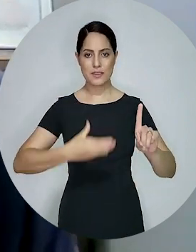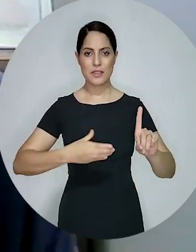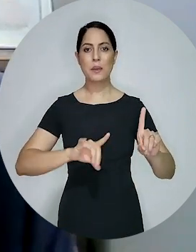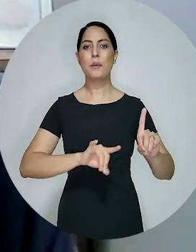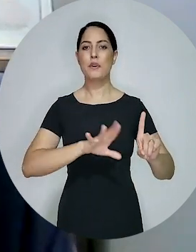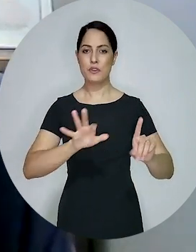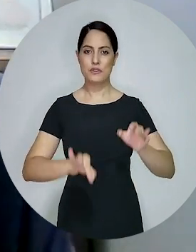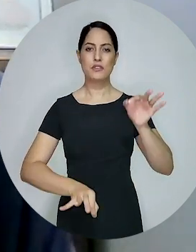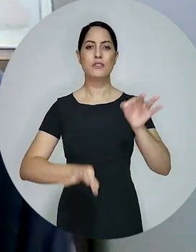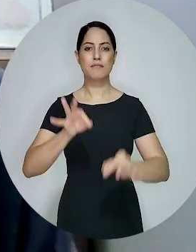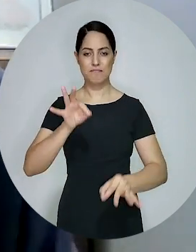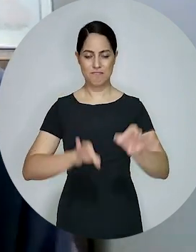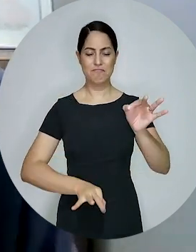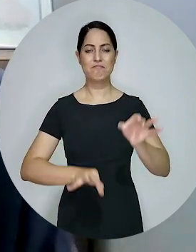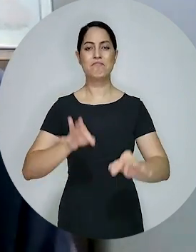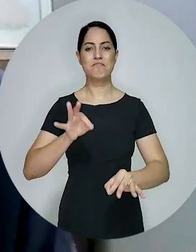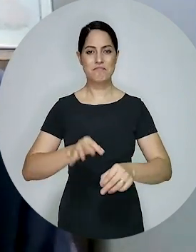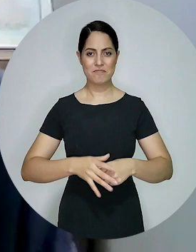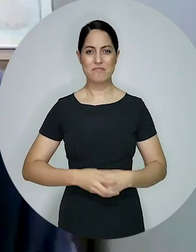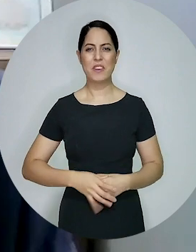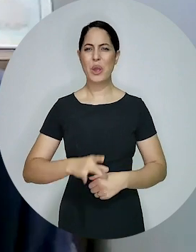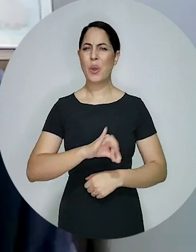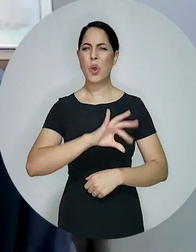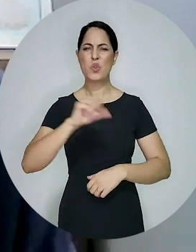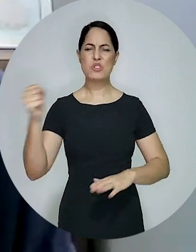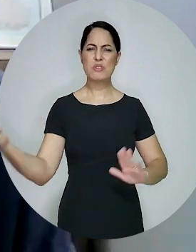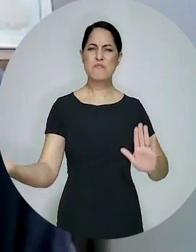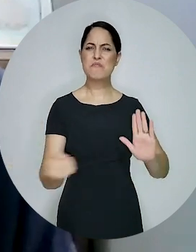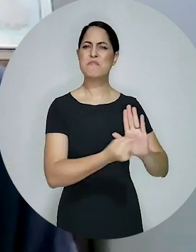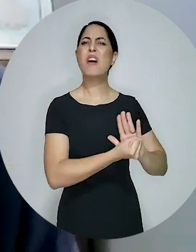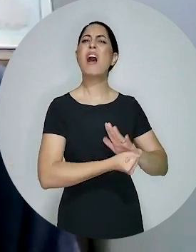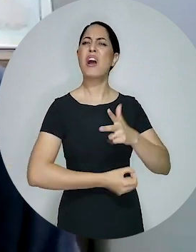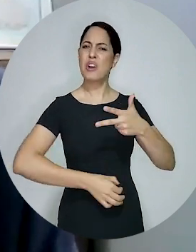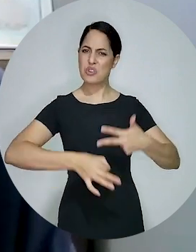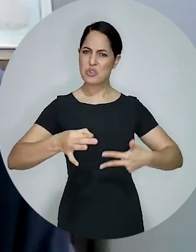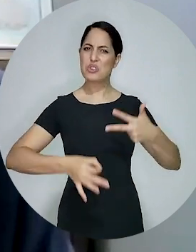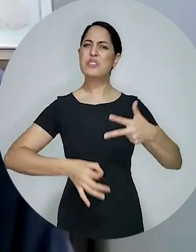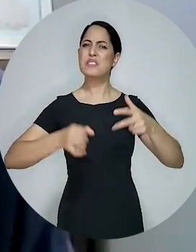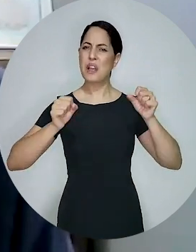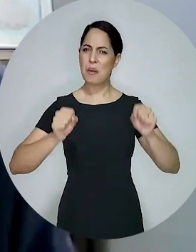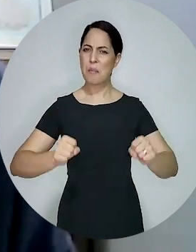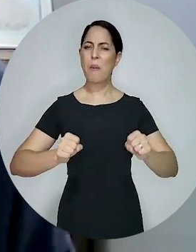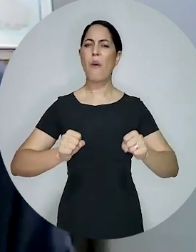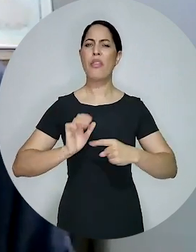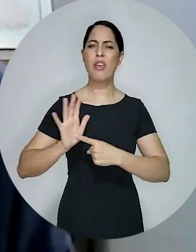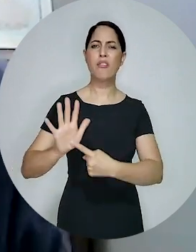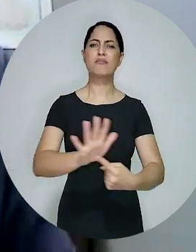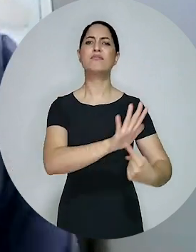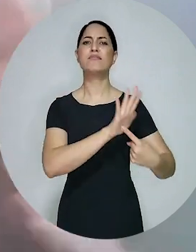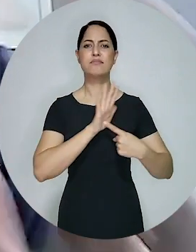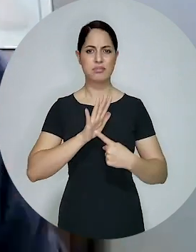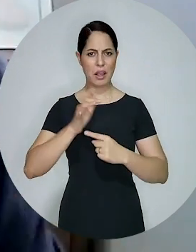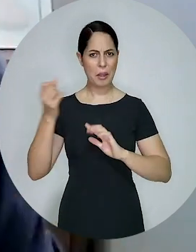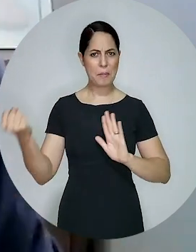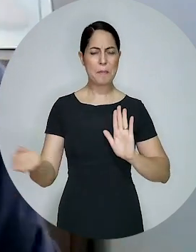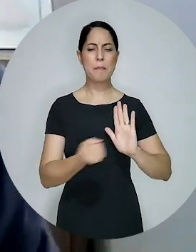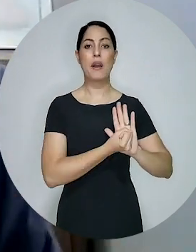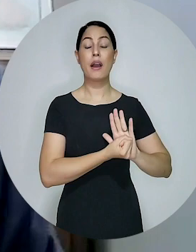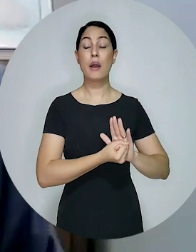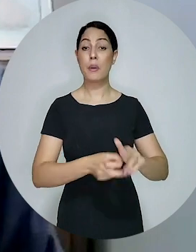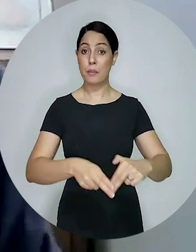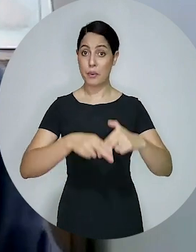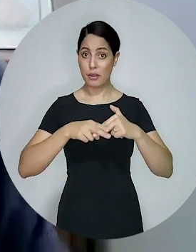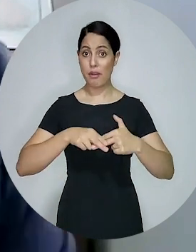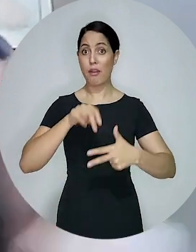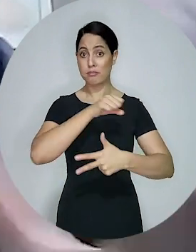Dia da Justiça. A data foi instituída em homenagem ao Poder Judiciário, que é um dos poderes da